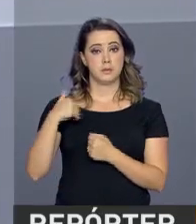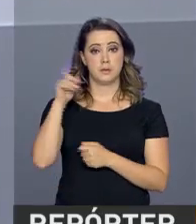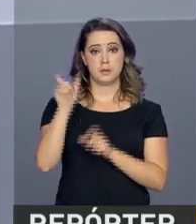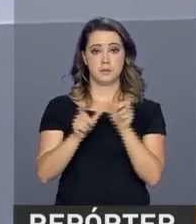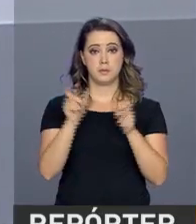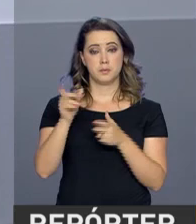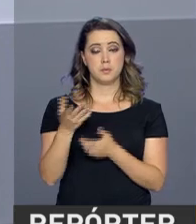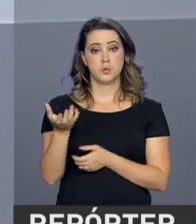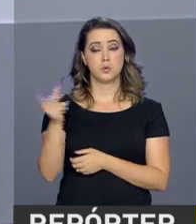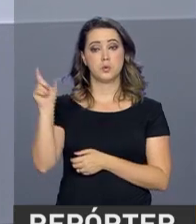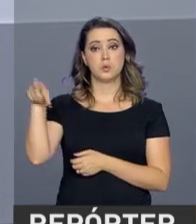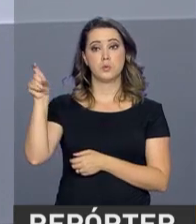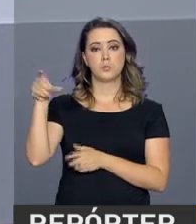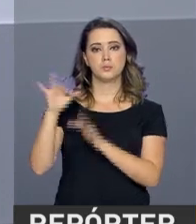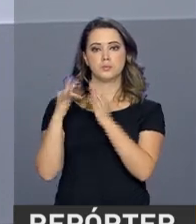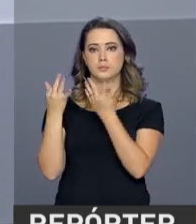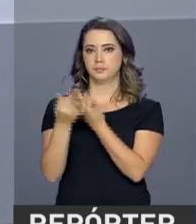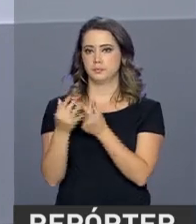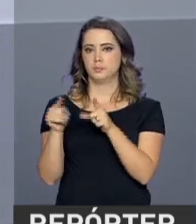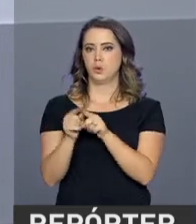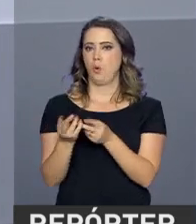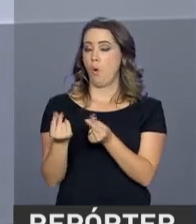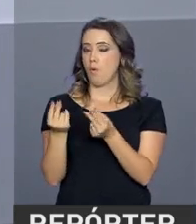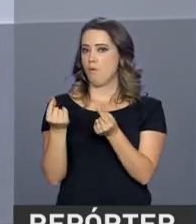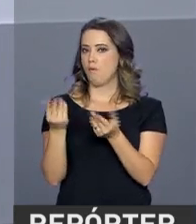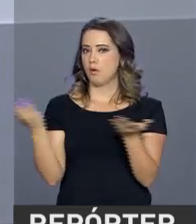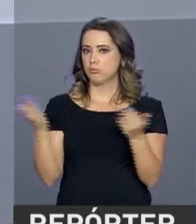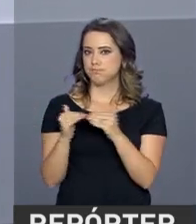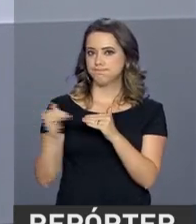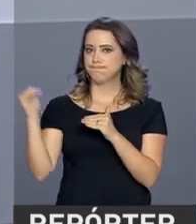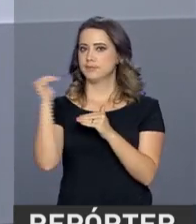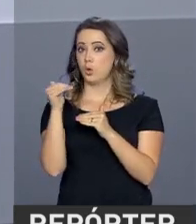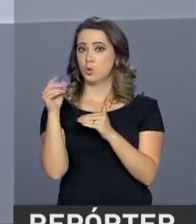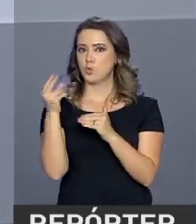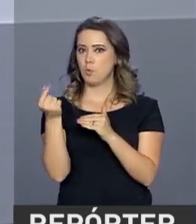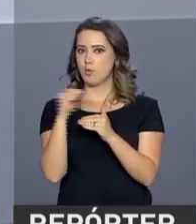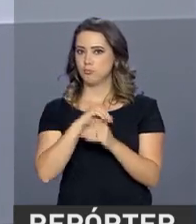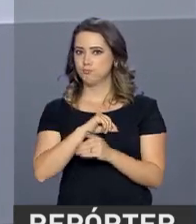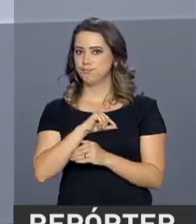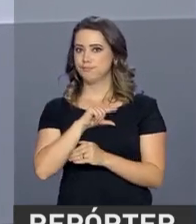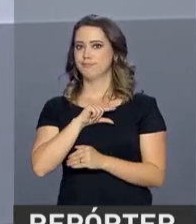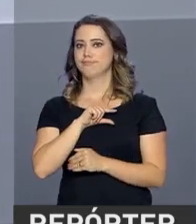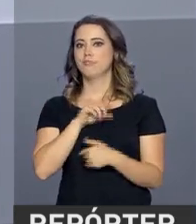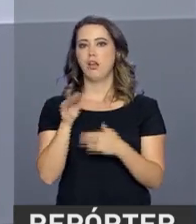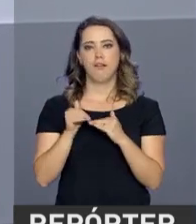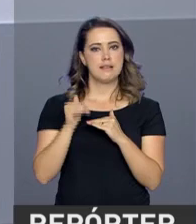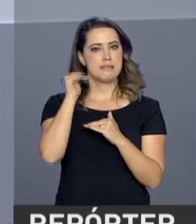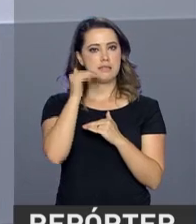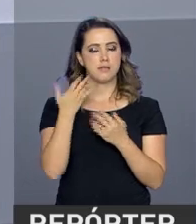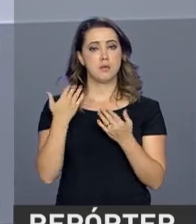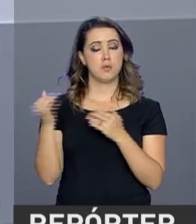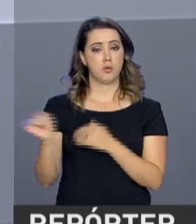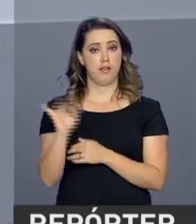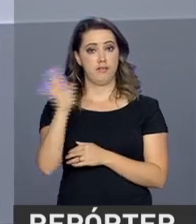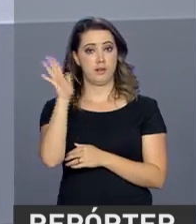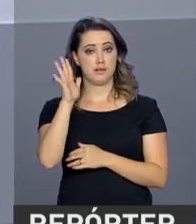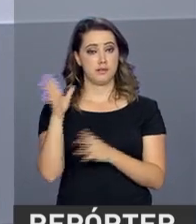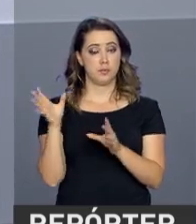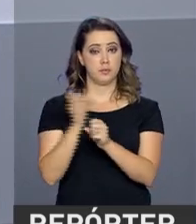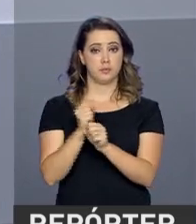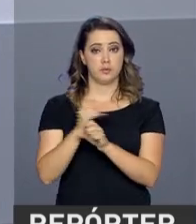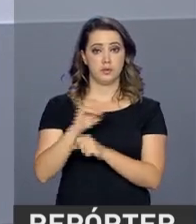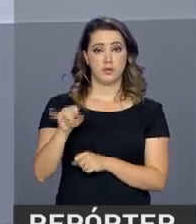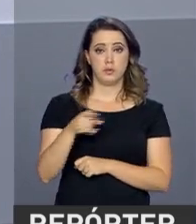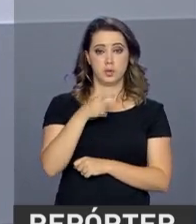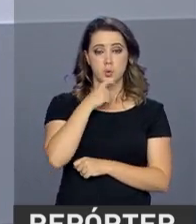para os beneficiários do bolsa família o valor do benefício foi reajustado o aumento ultrapassa o valor da inflação acumulada de